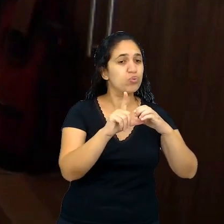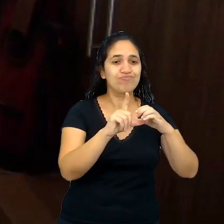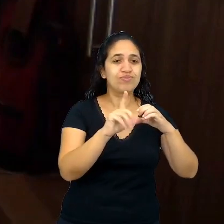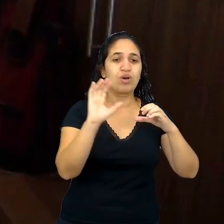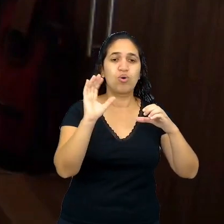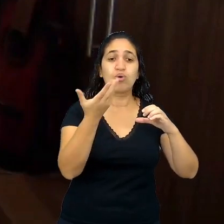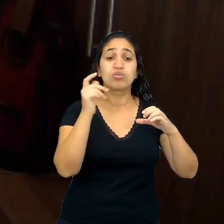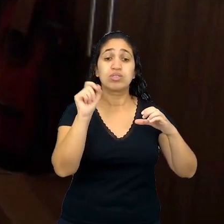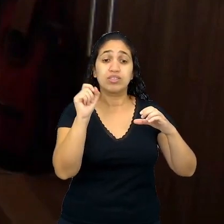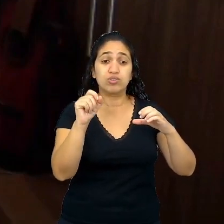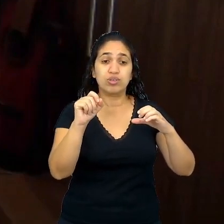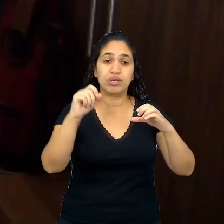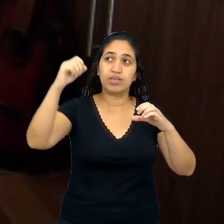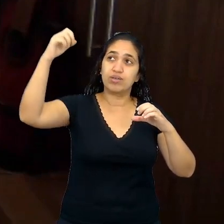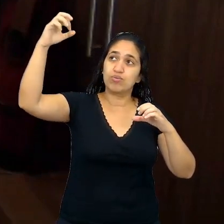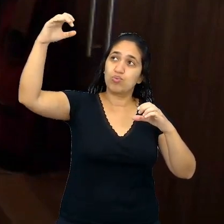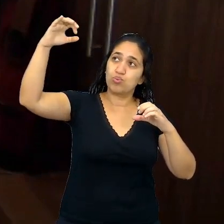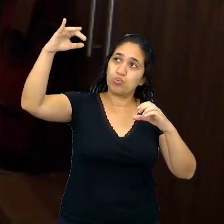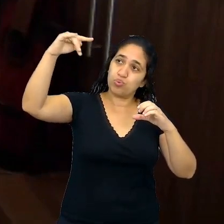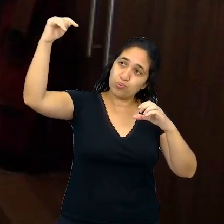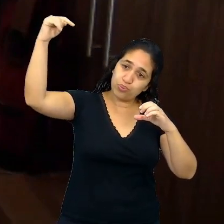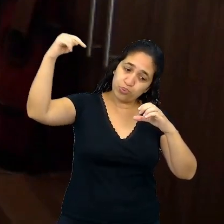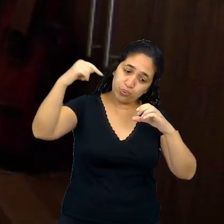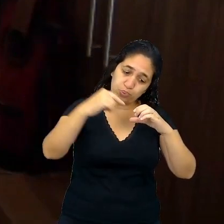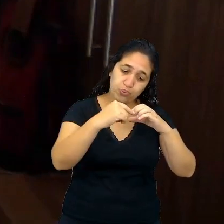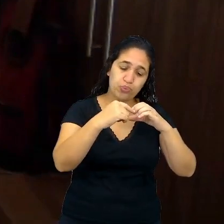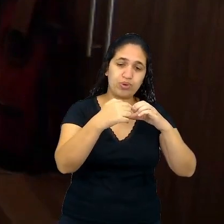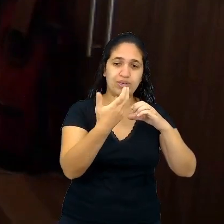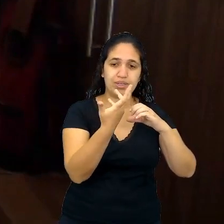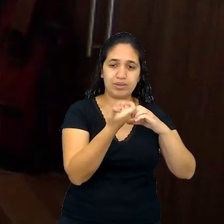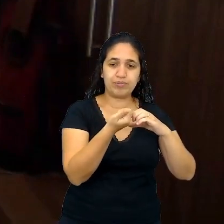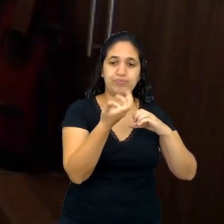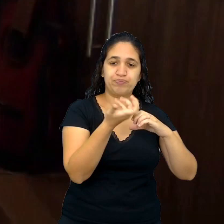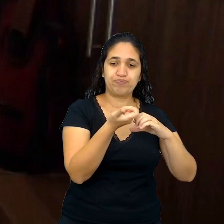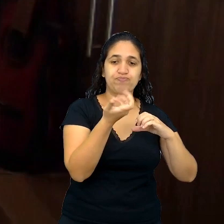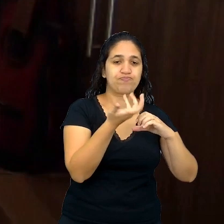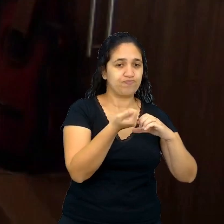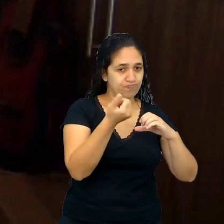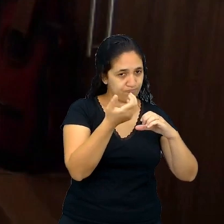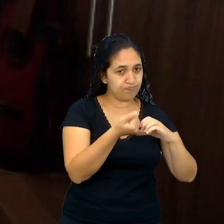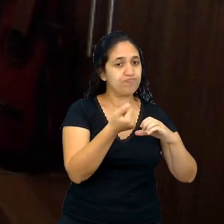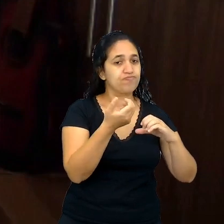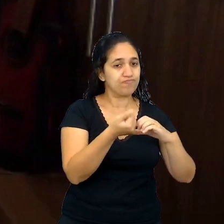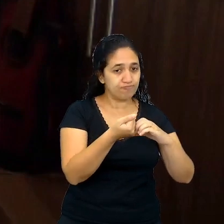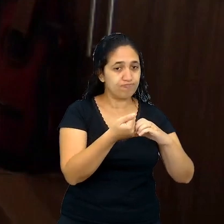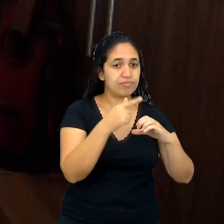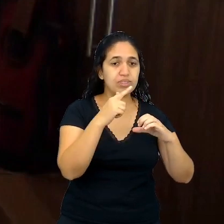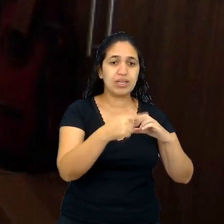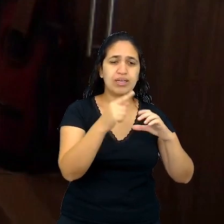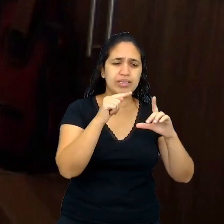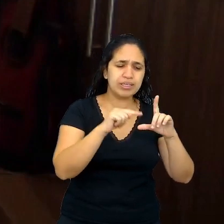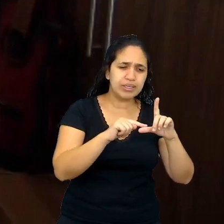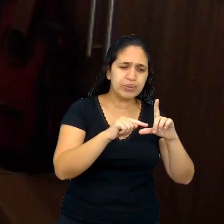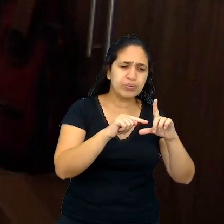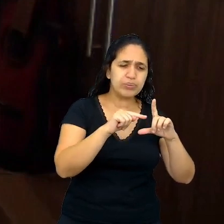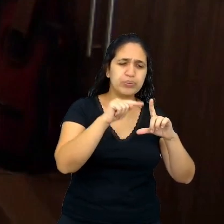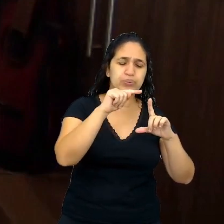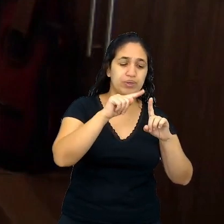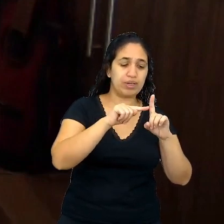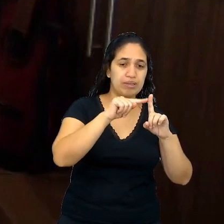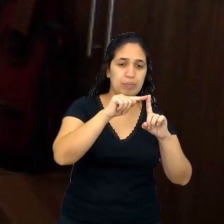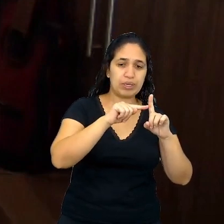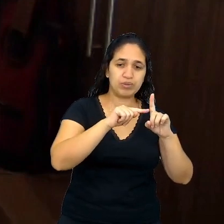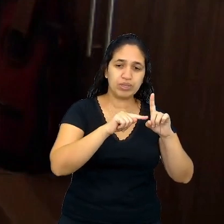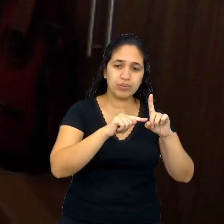presos junto à superfície. E isso colabora, tem colaborado nas últimas décadas, com o aumento da temperatura média do